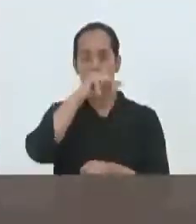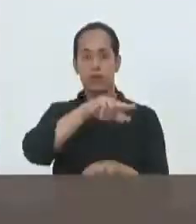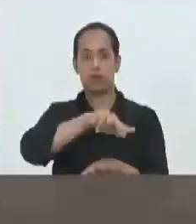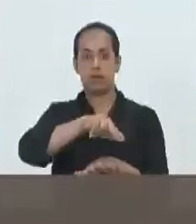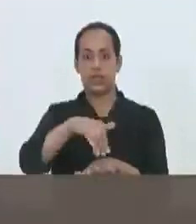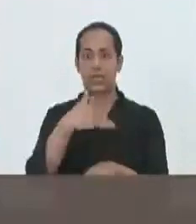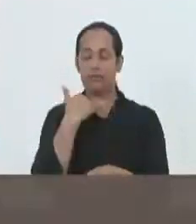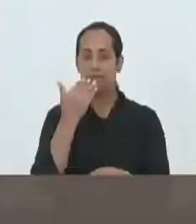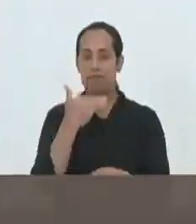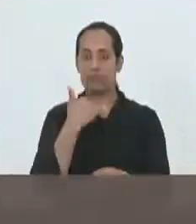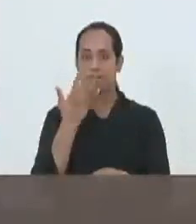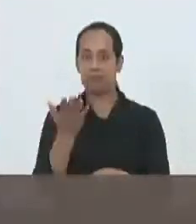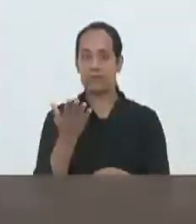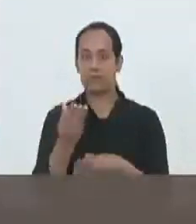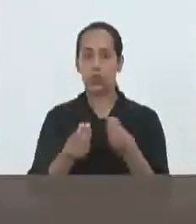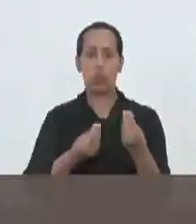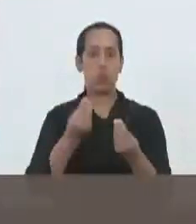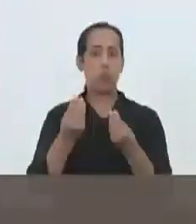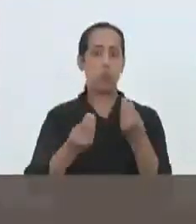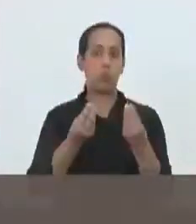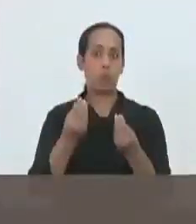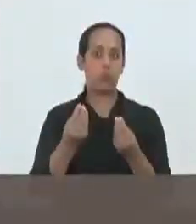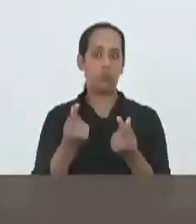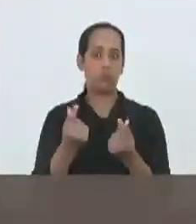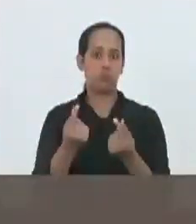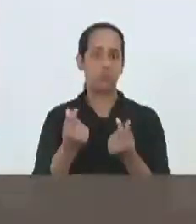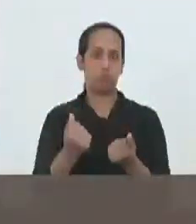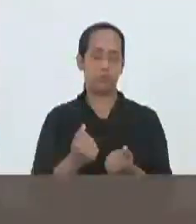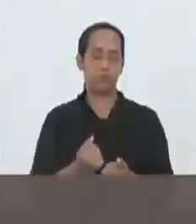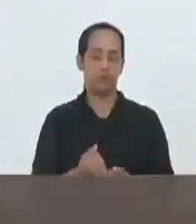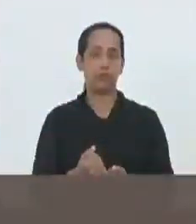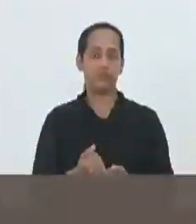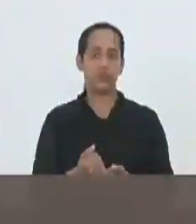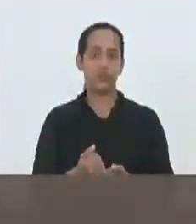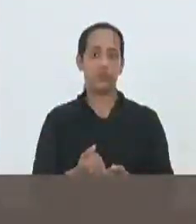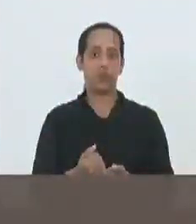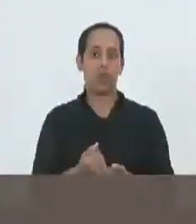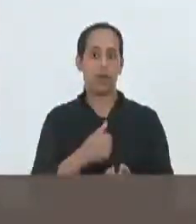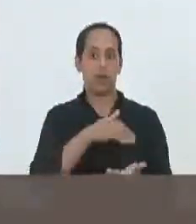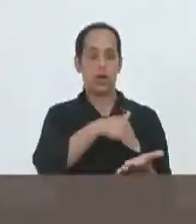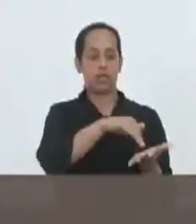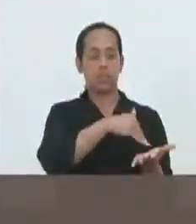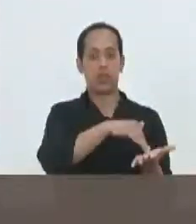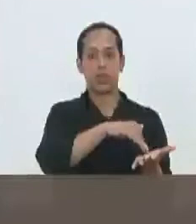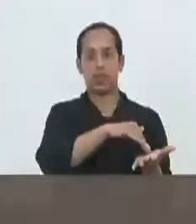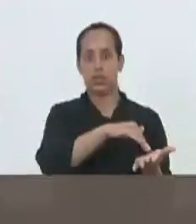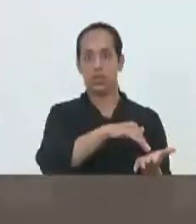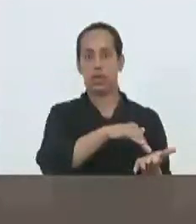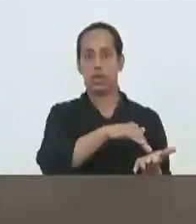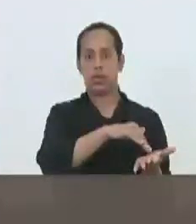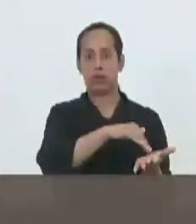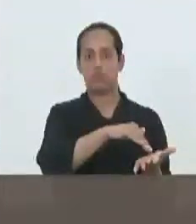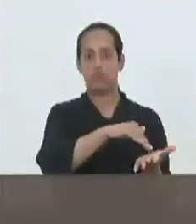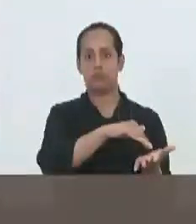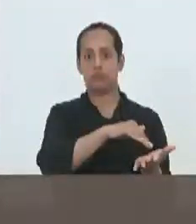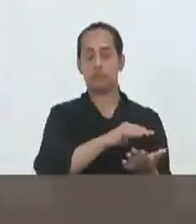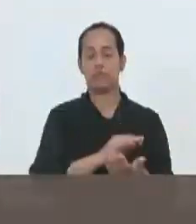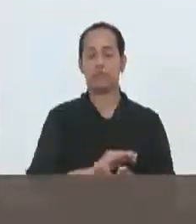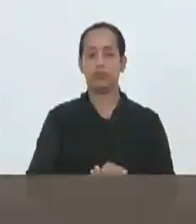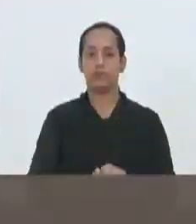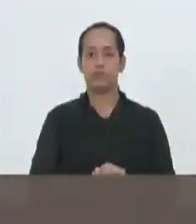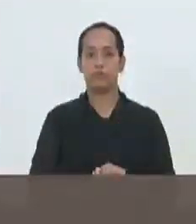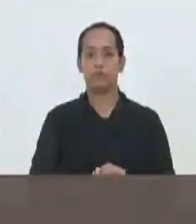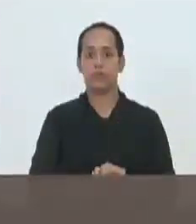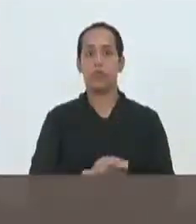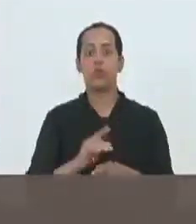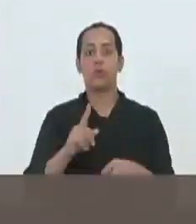saúde por exemplo essa semana sai de outras secretarias o recurso é finito ele é limitado e para atender mais